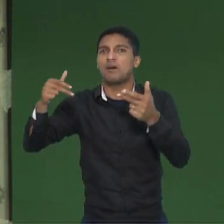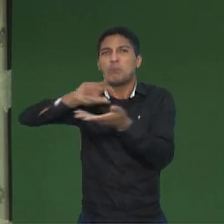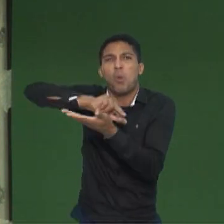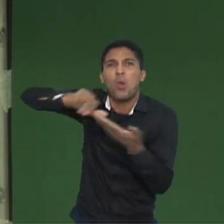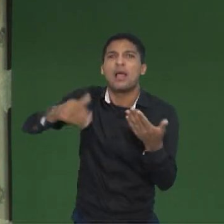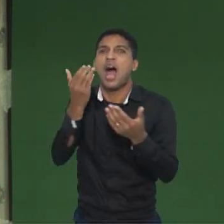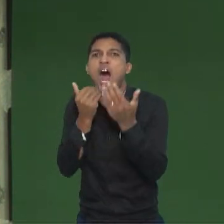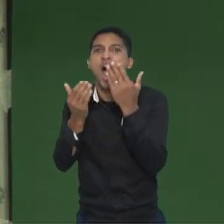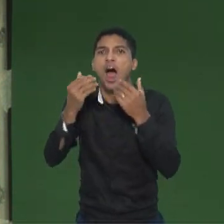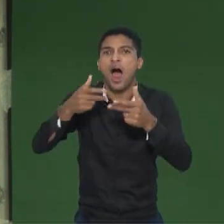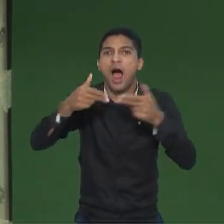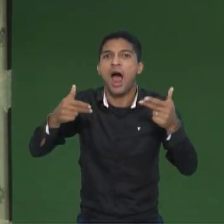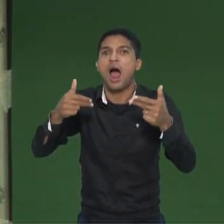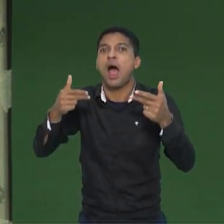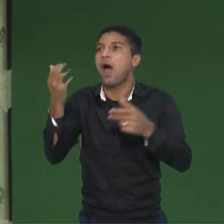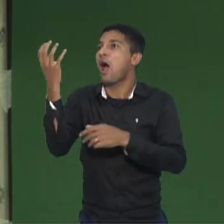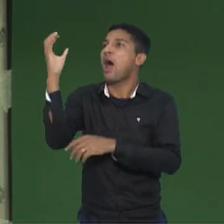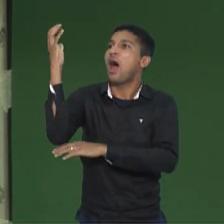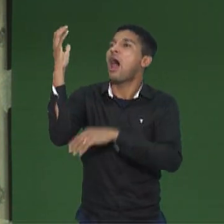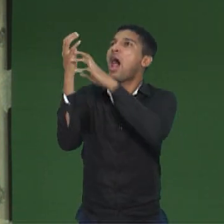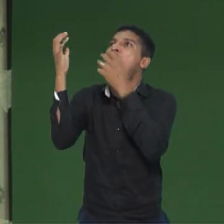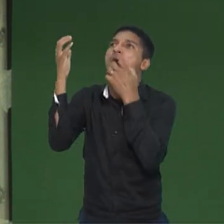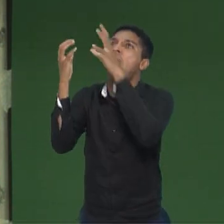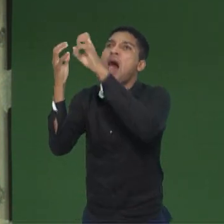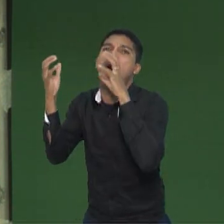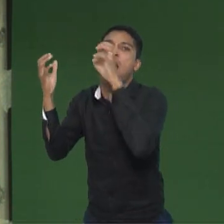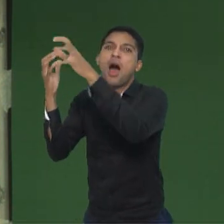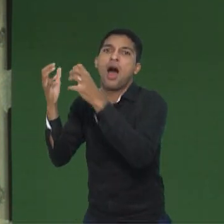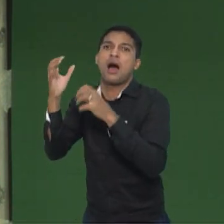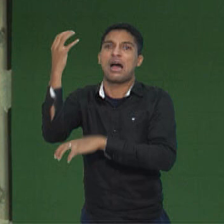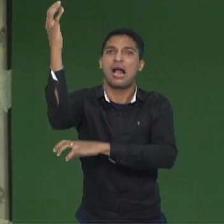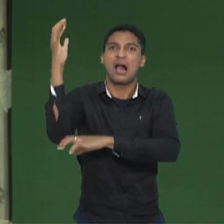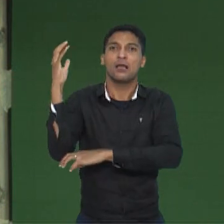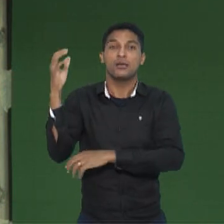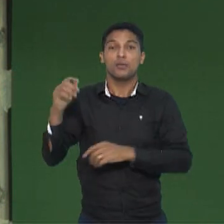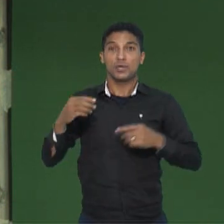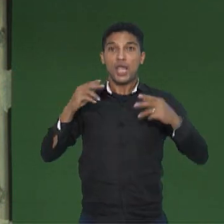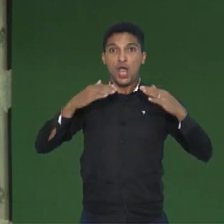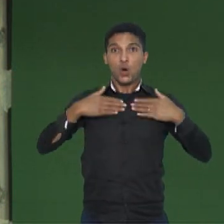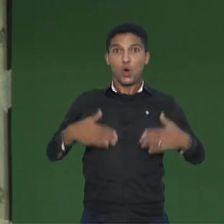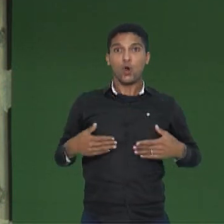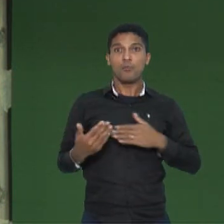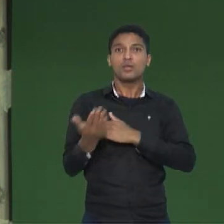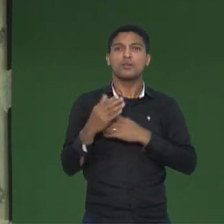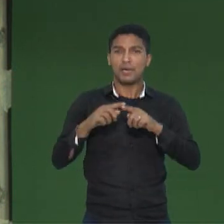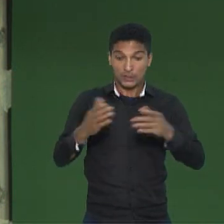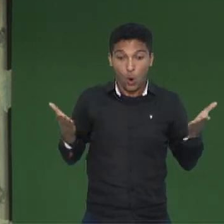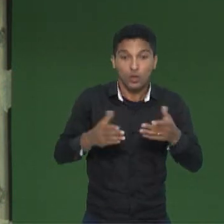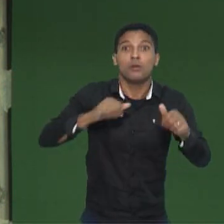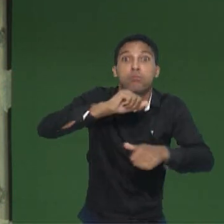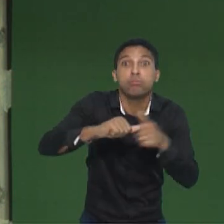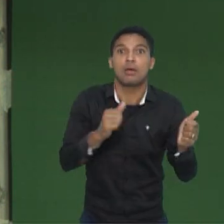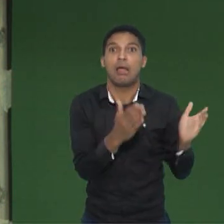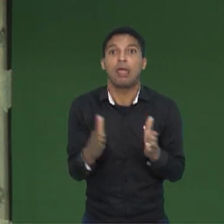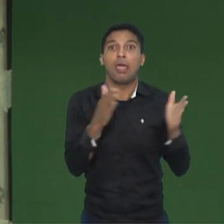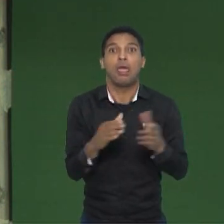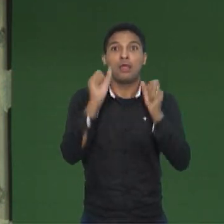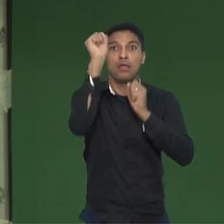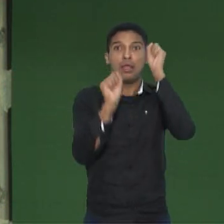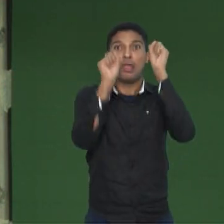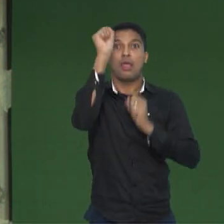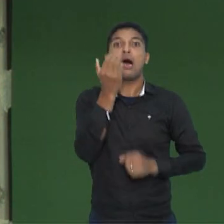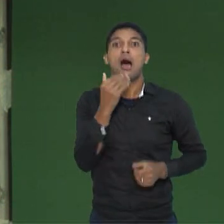variedade, para quê? Para que você possa suprir o seu corpo, já que eu argumentei no início da aula que é a nossa